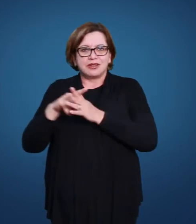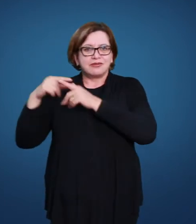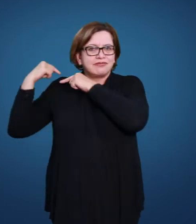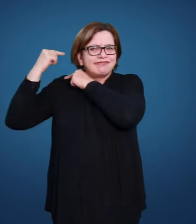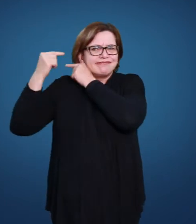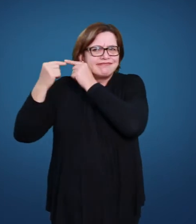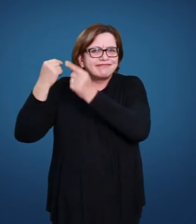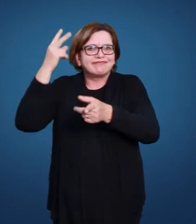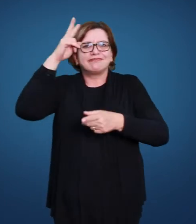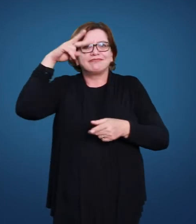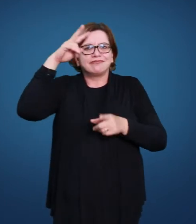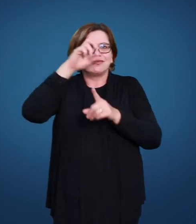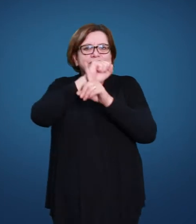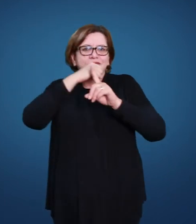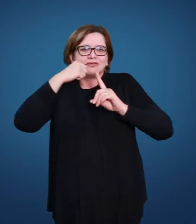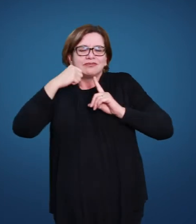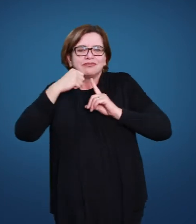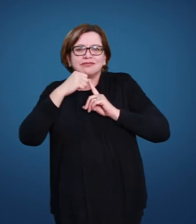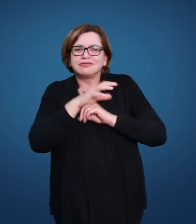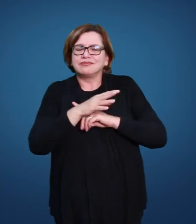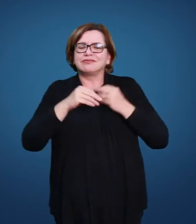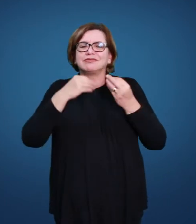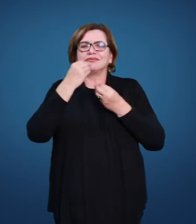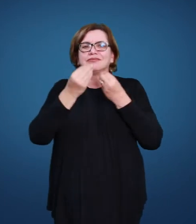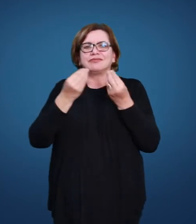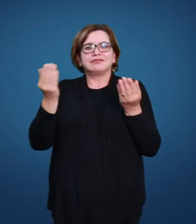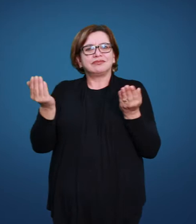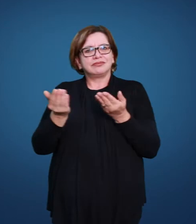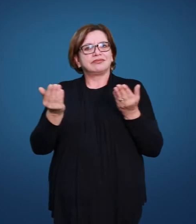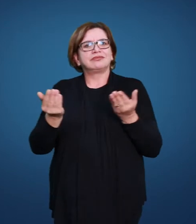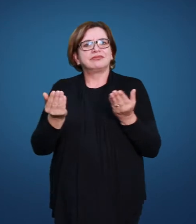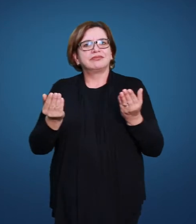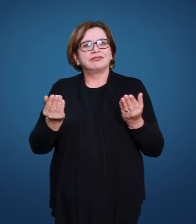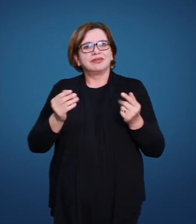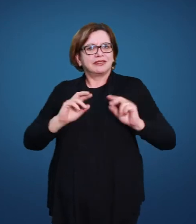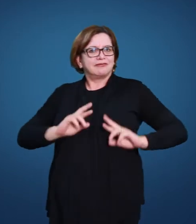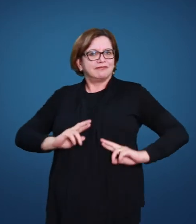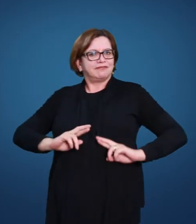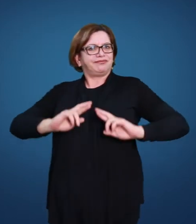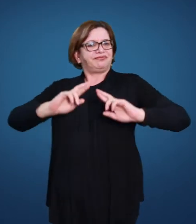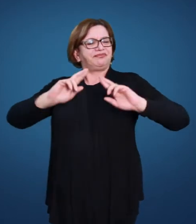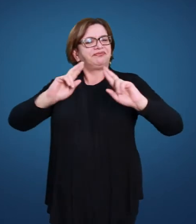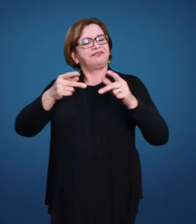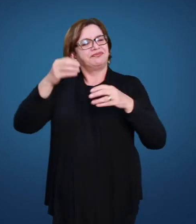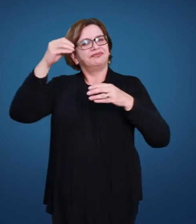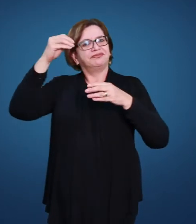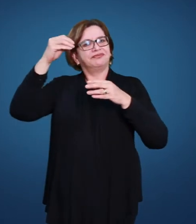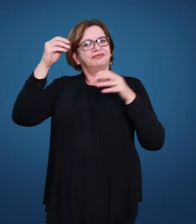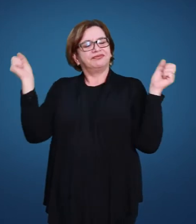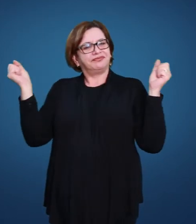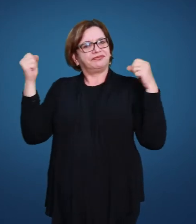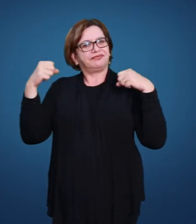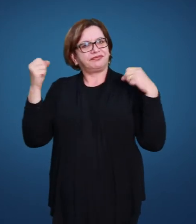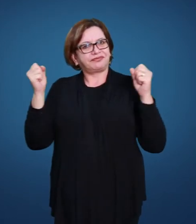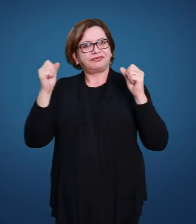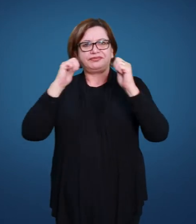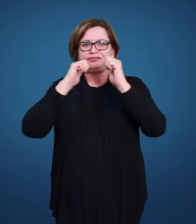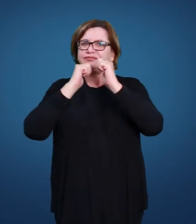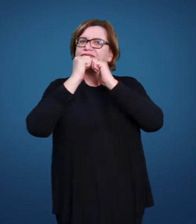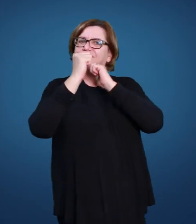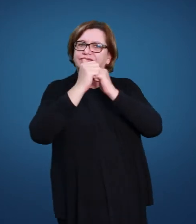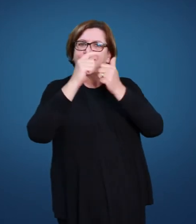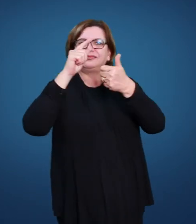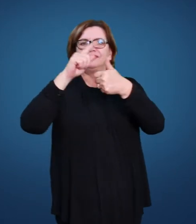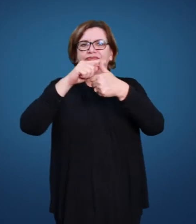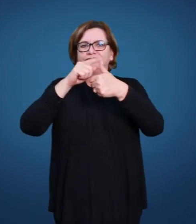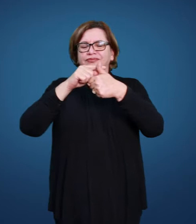a sociedade e a humanidade foram construindo e que hoje se diferenciam dentro da educação física em esportes,